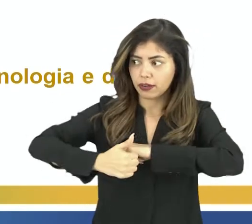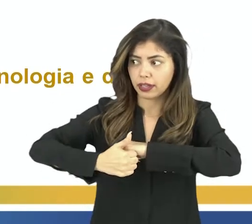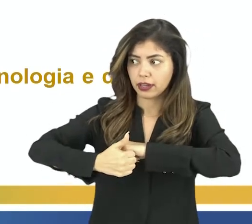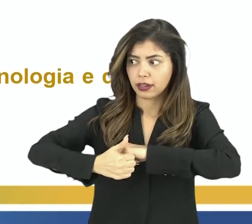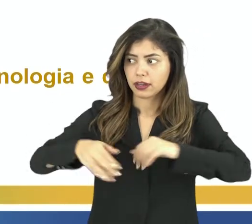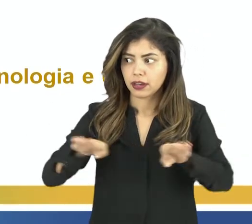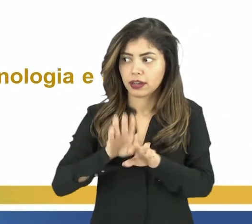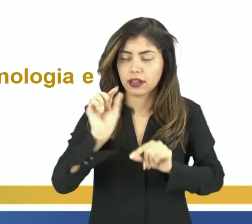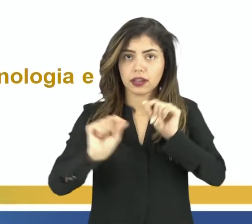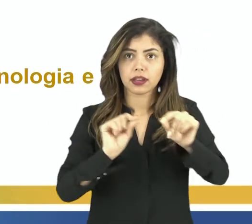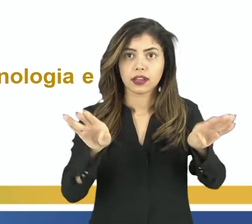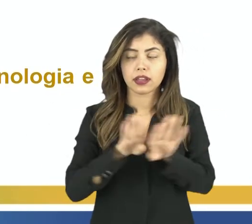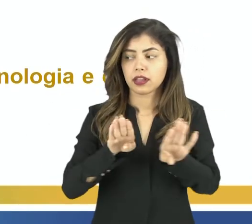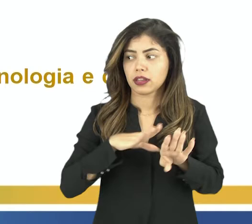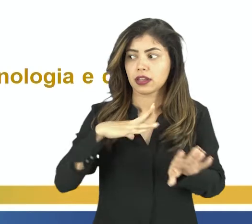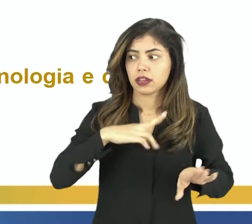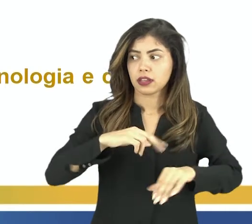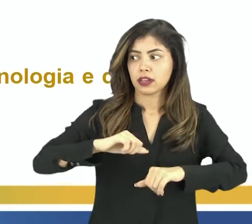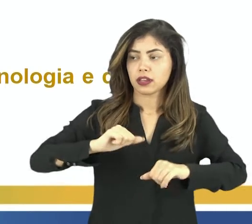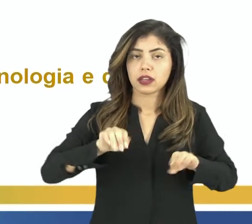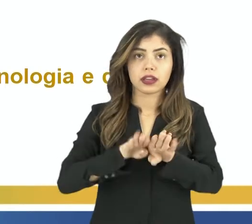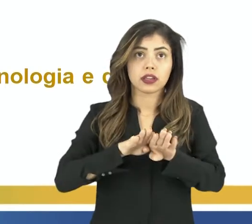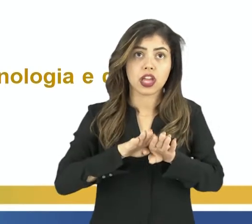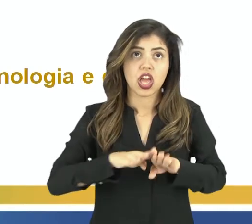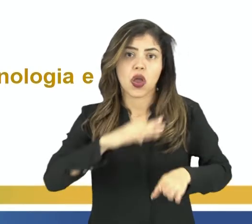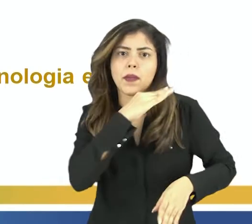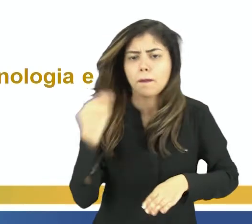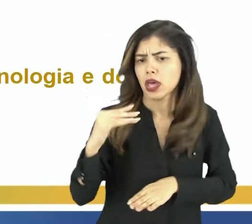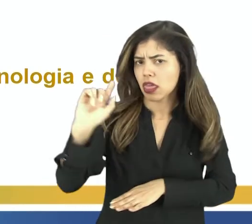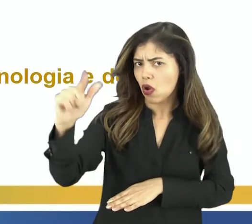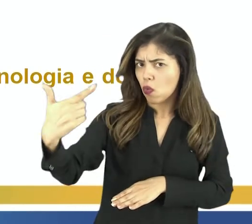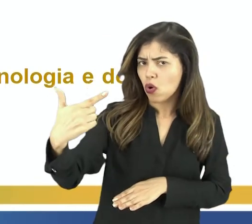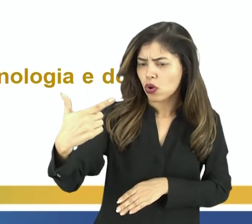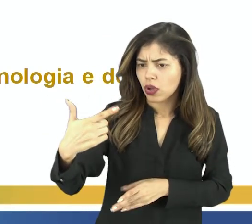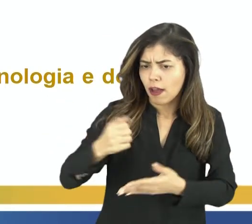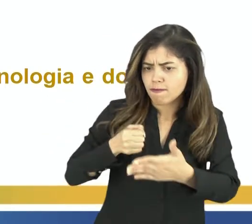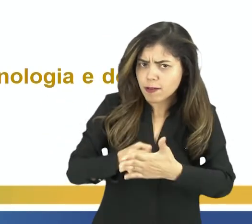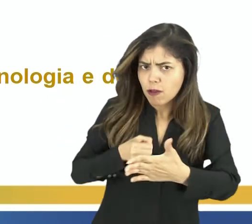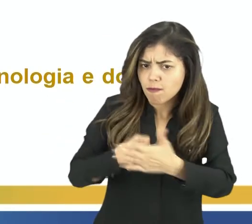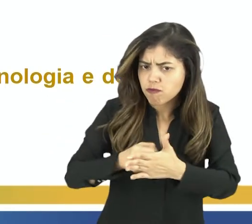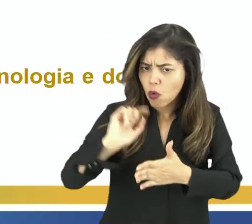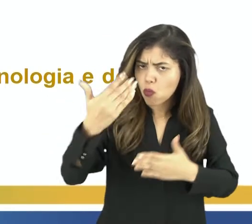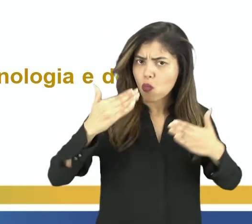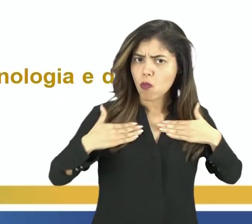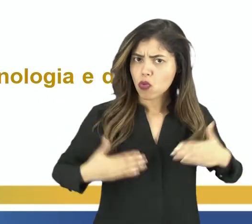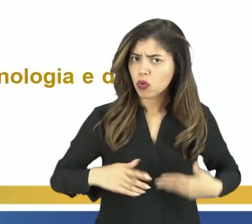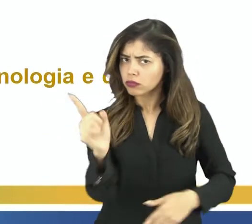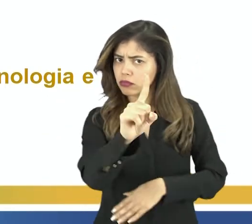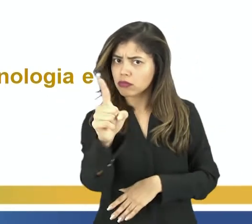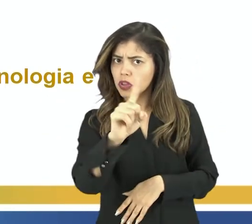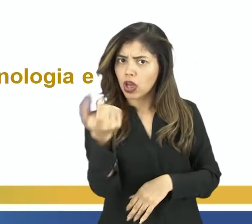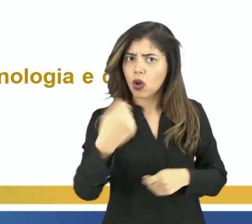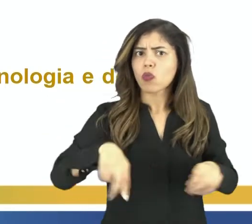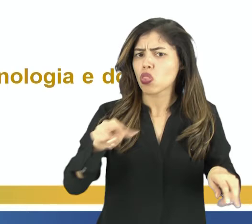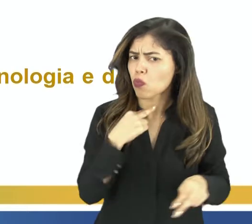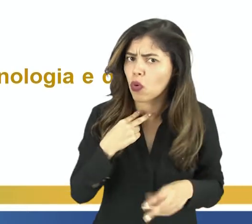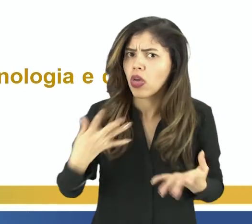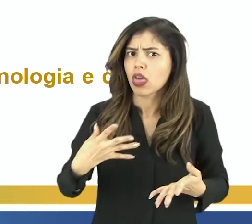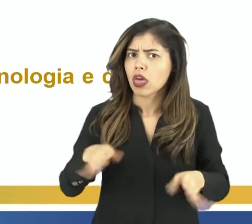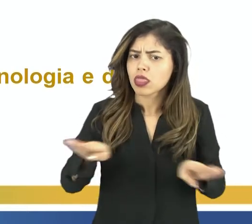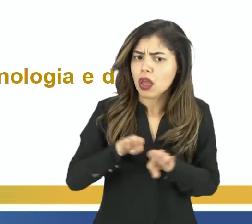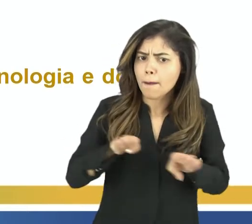Então eu tenho que respeitar o outro, eu não tenho que matar, eu não tenho que machucar, eu não tenho que ferir o corpo do outro, mas eu também não tenho que